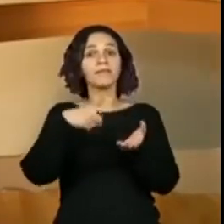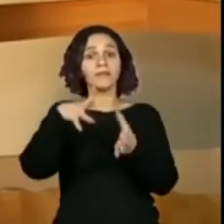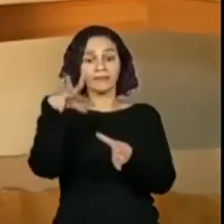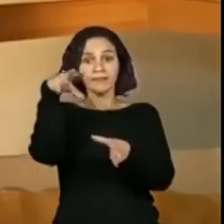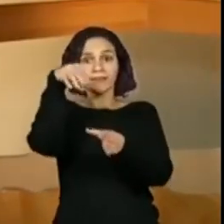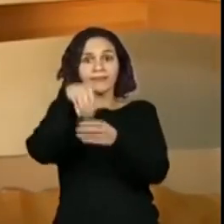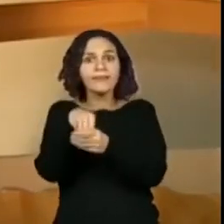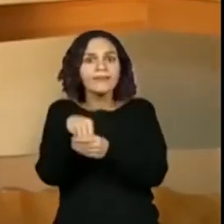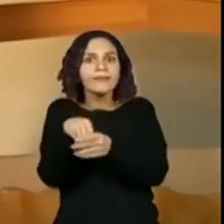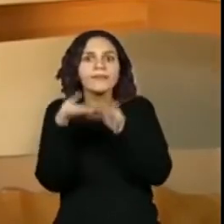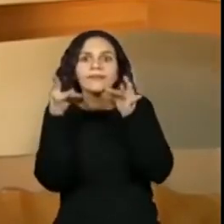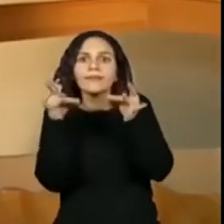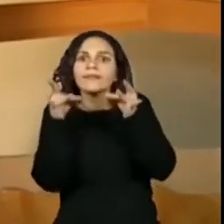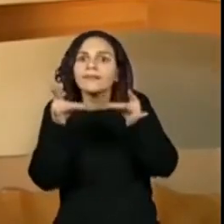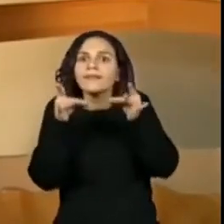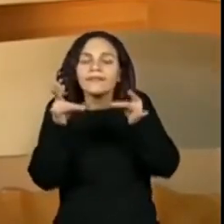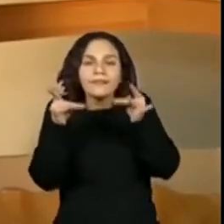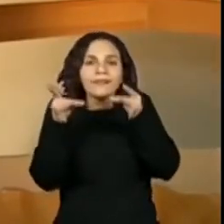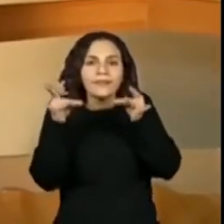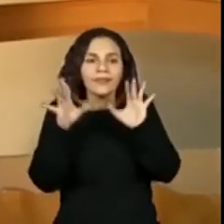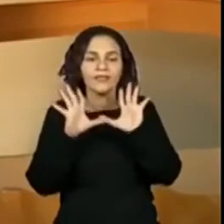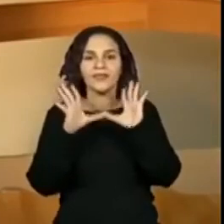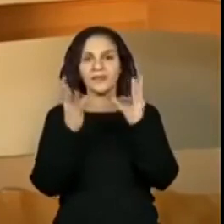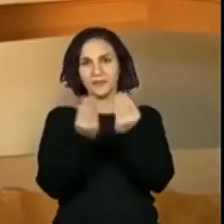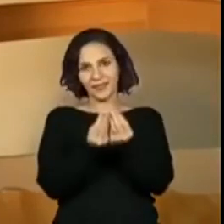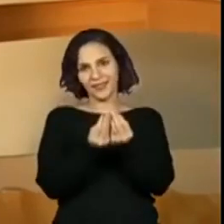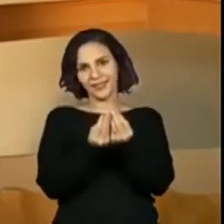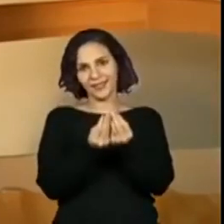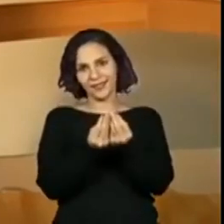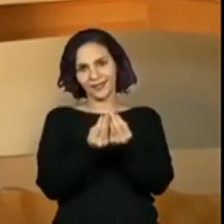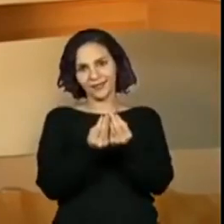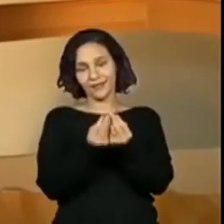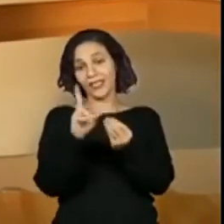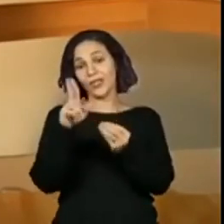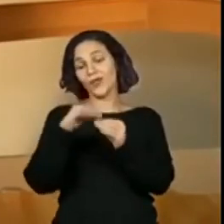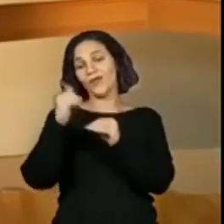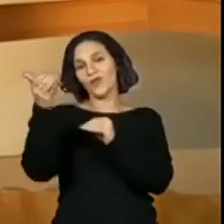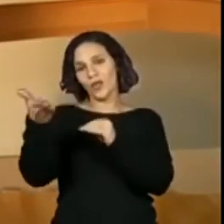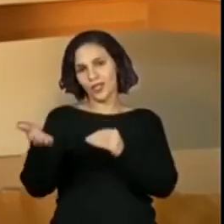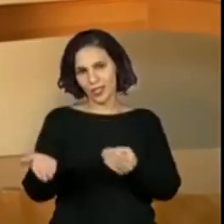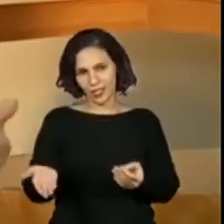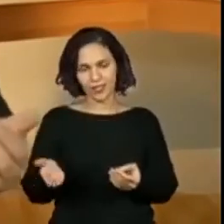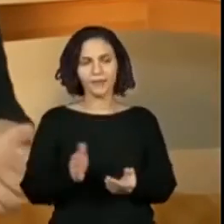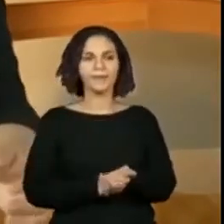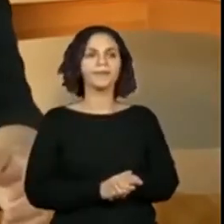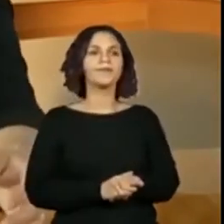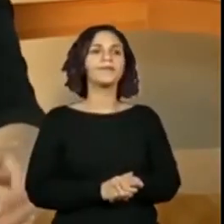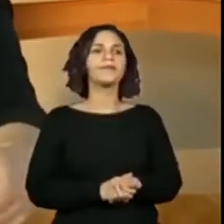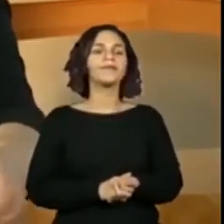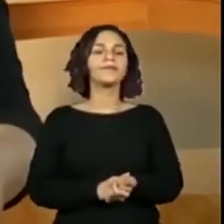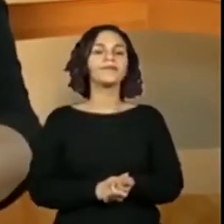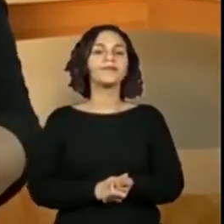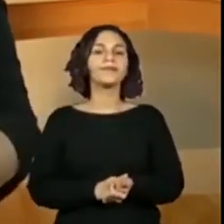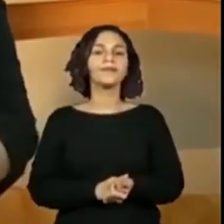inseridos, né? Mais dentro da família, não fora. E aí, para